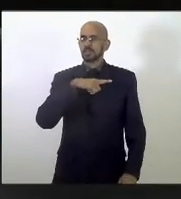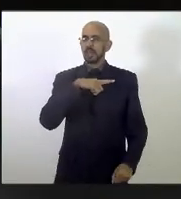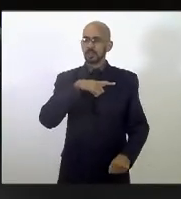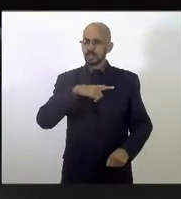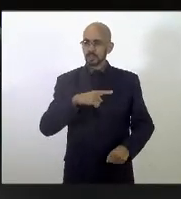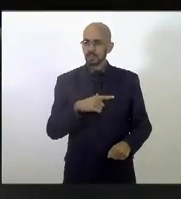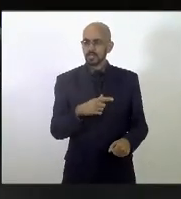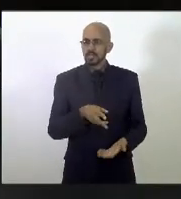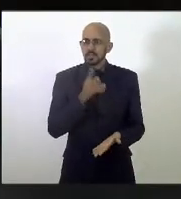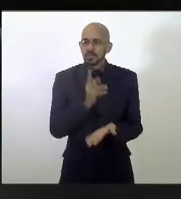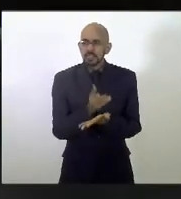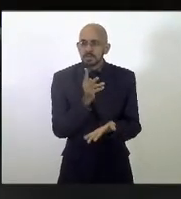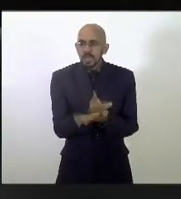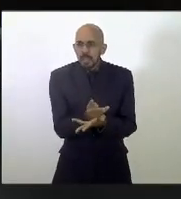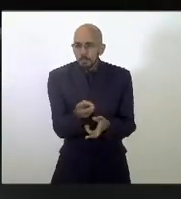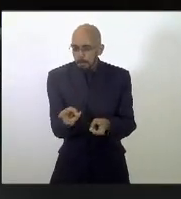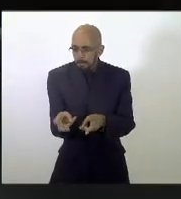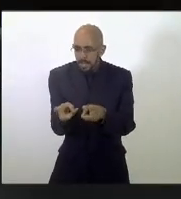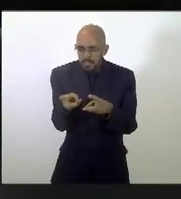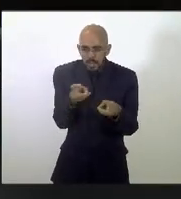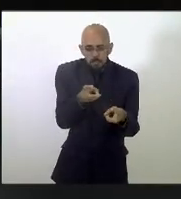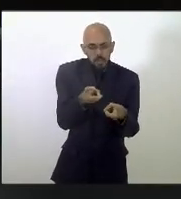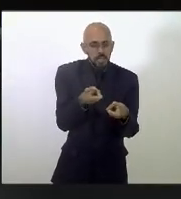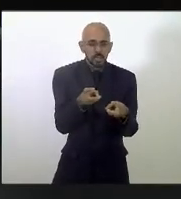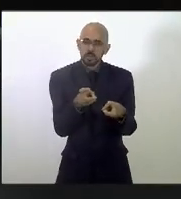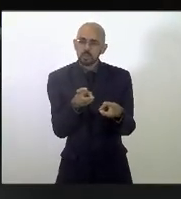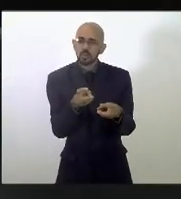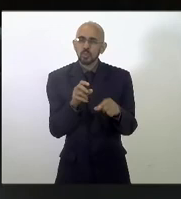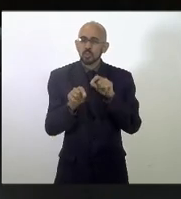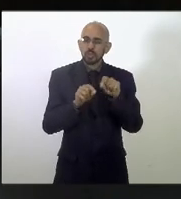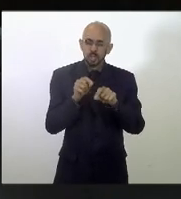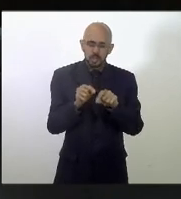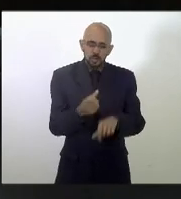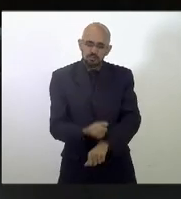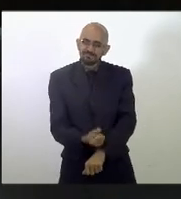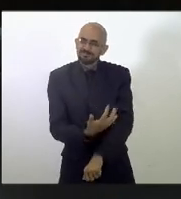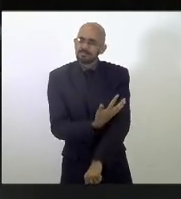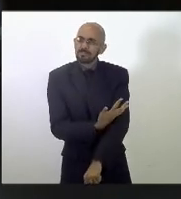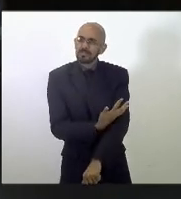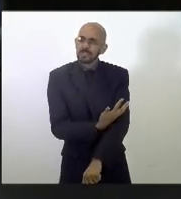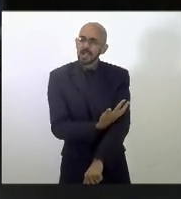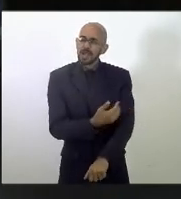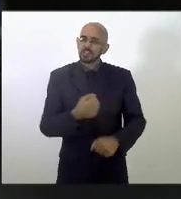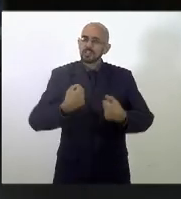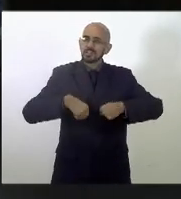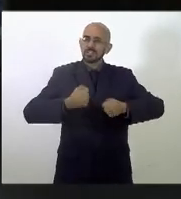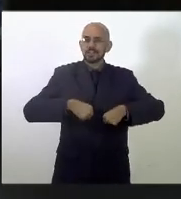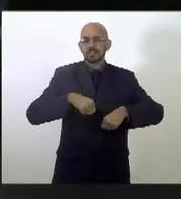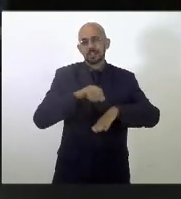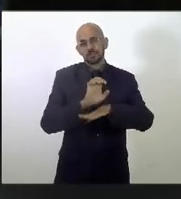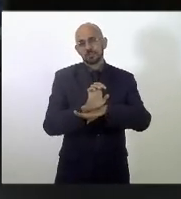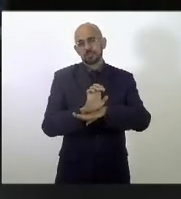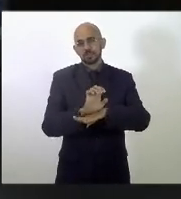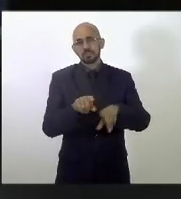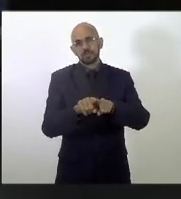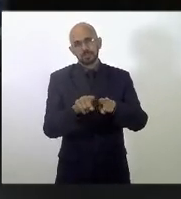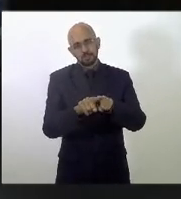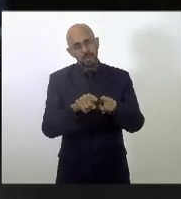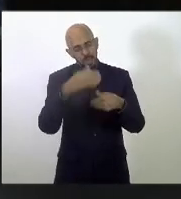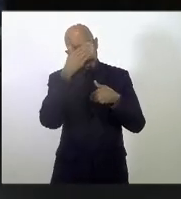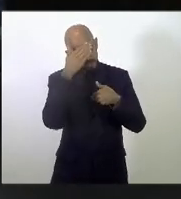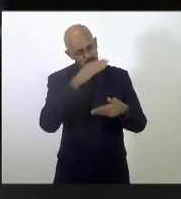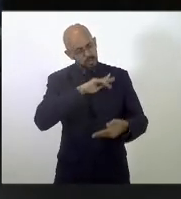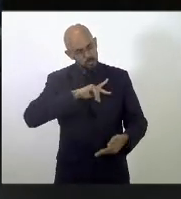sempre olhando com sensibilidade as questões do Estado. E agradecer também ao nosso presidente Rodrigo do